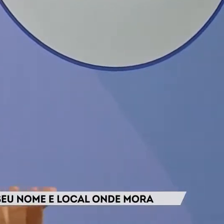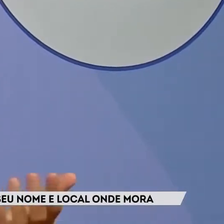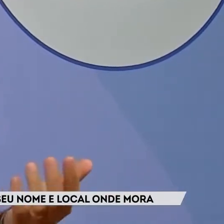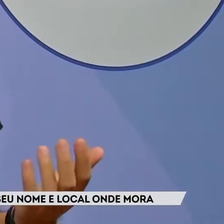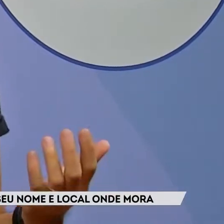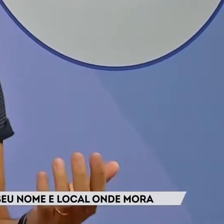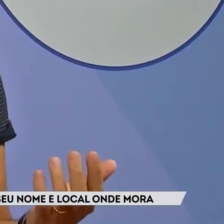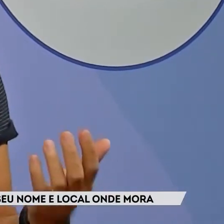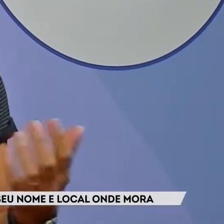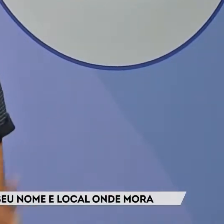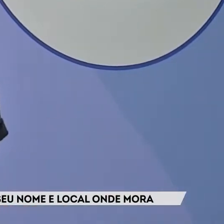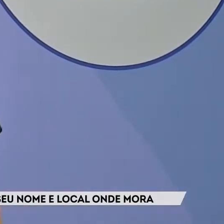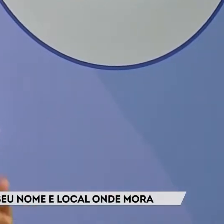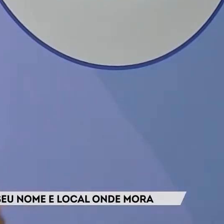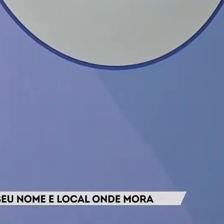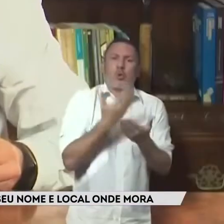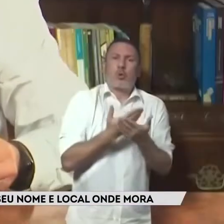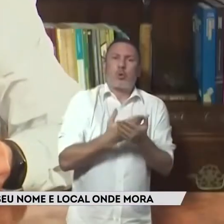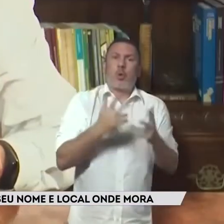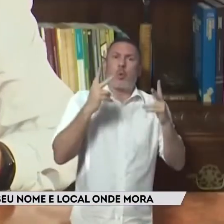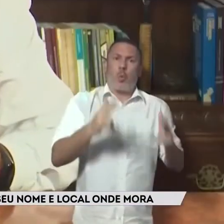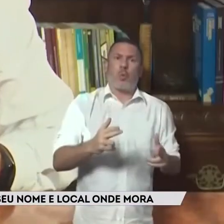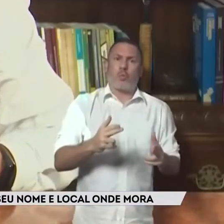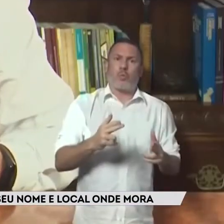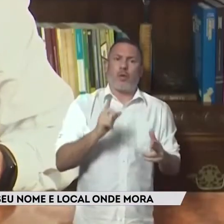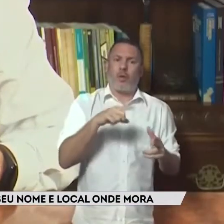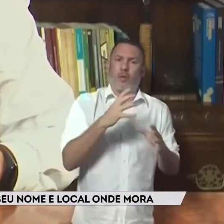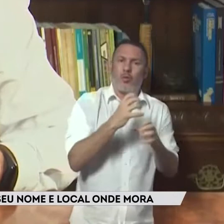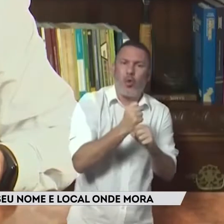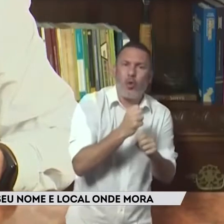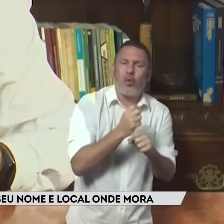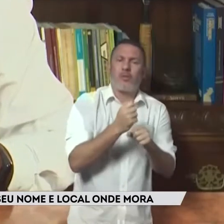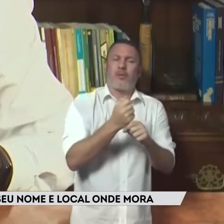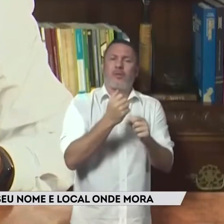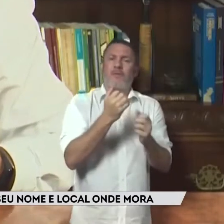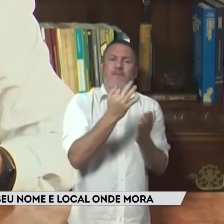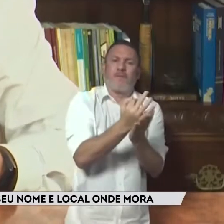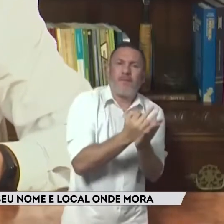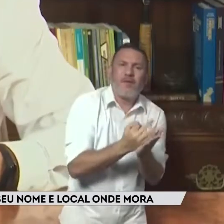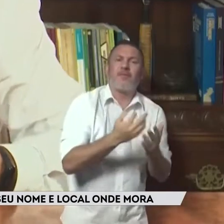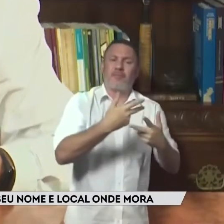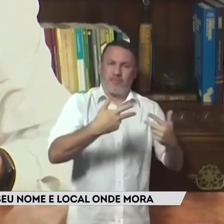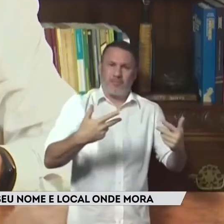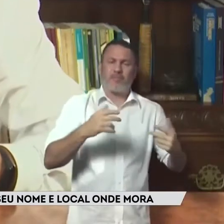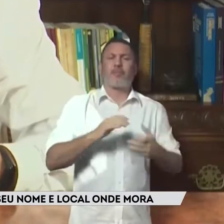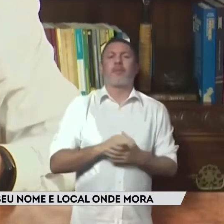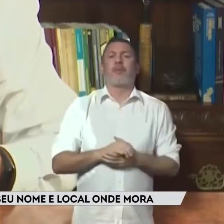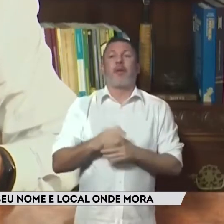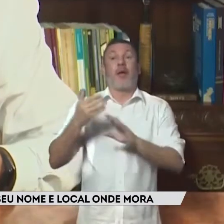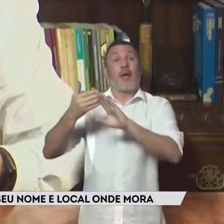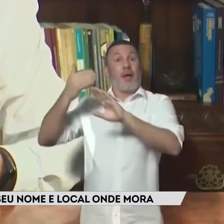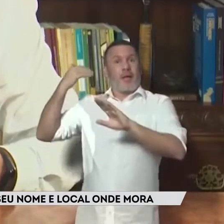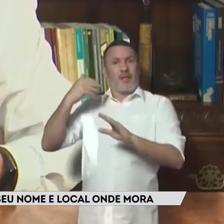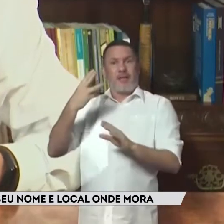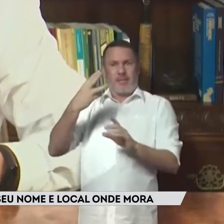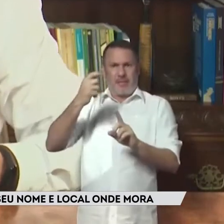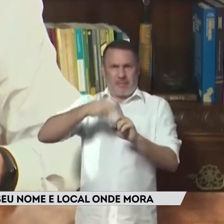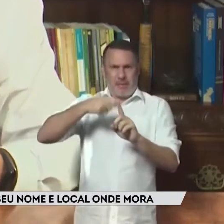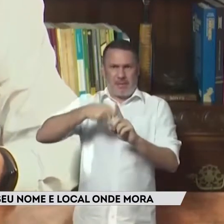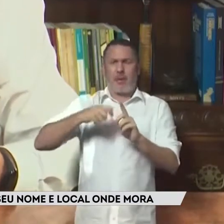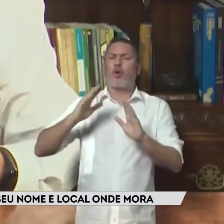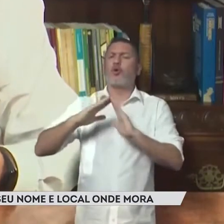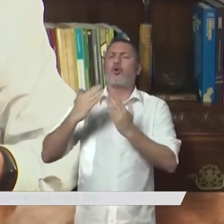internet e aplicativo para celular. Os professores trabalharam com muita intensidade, os diretores, a equipe gestora da